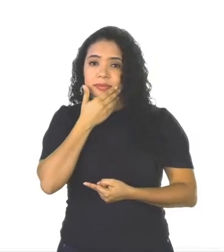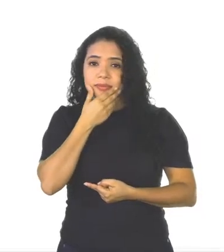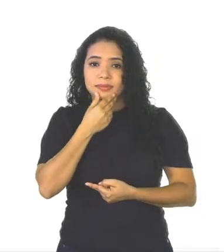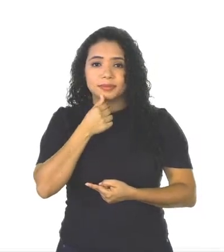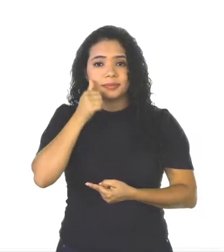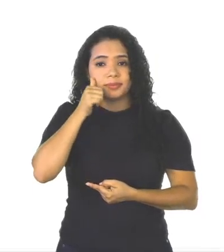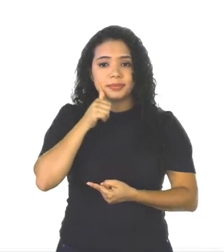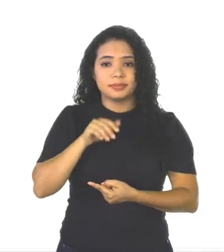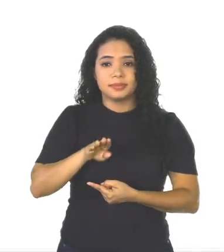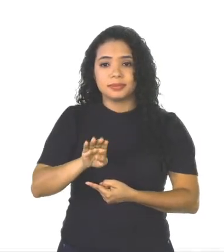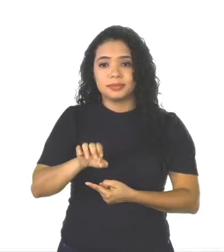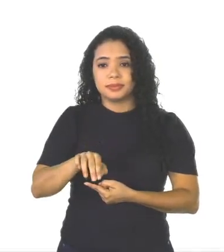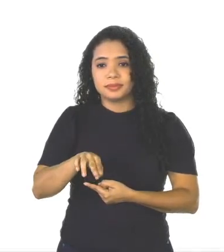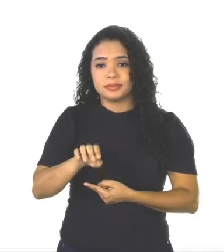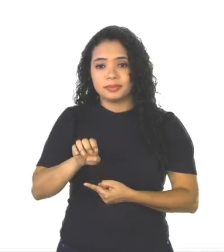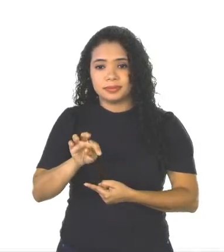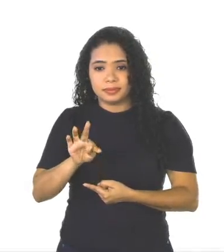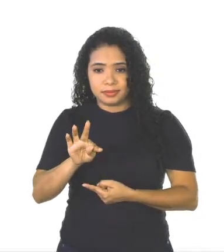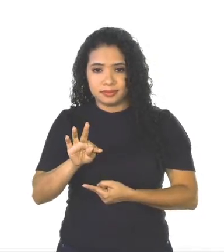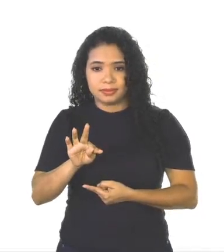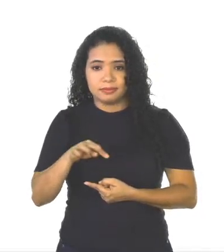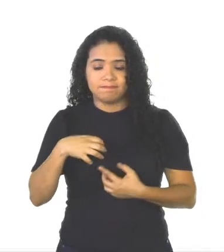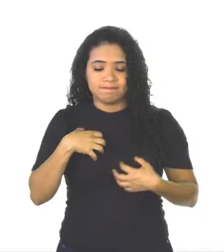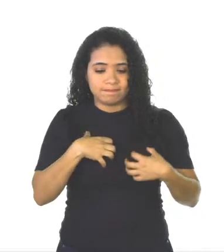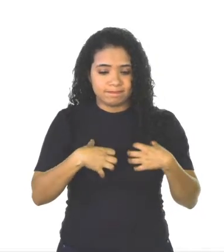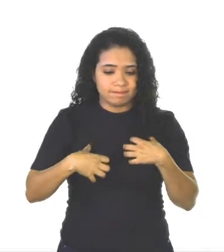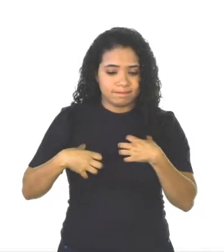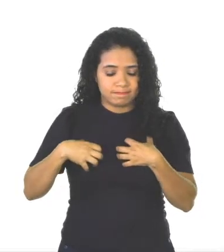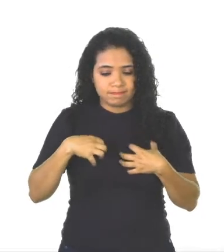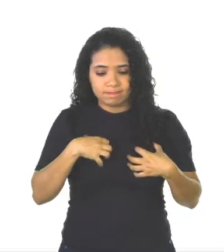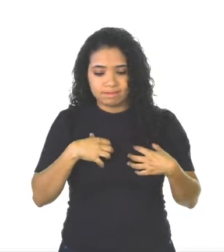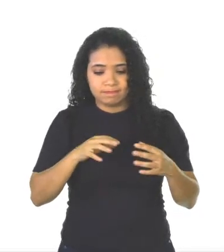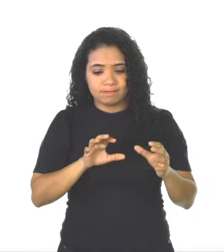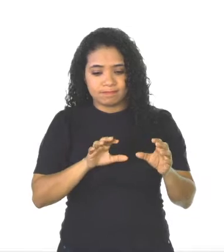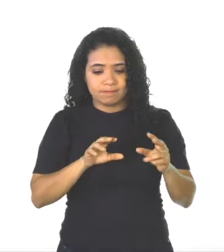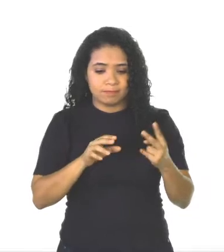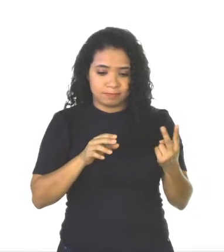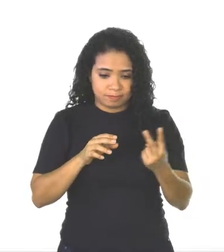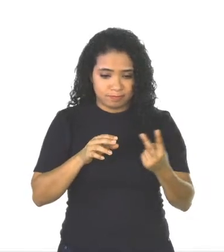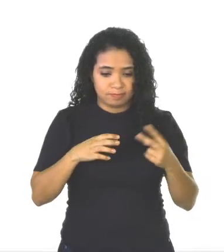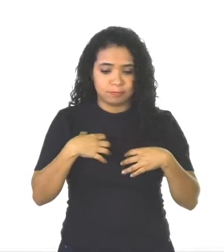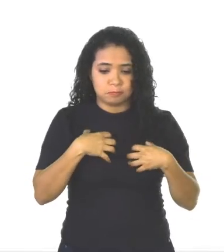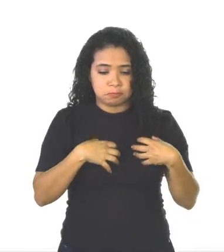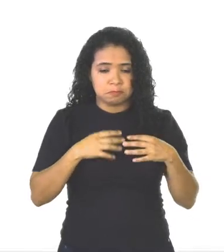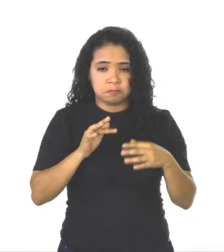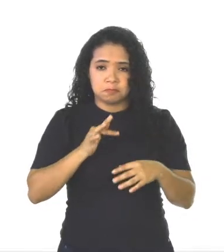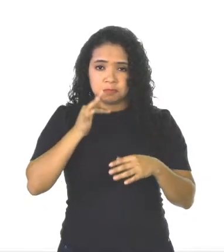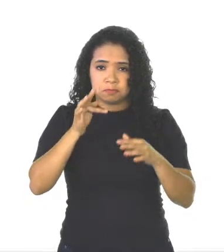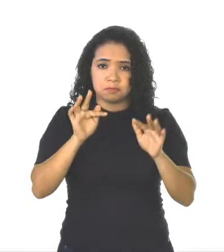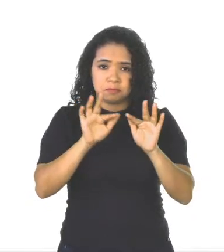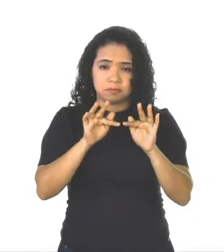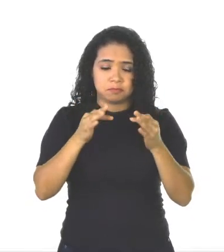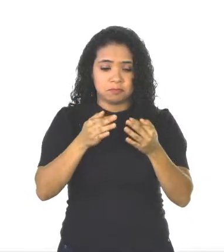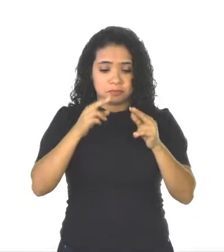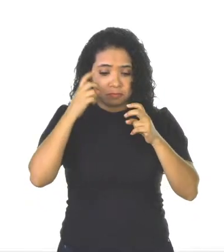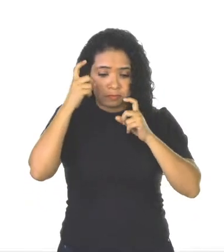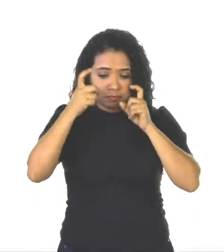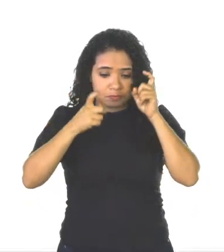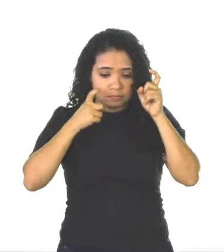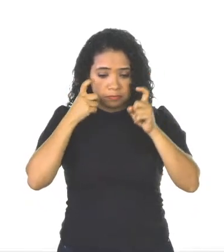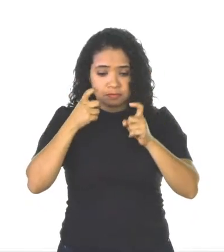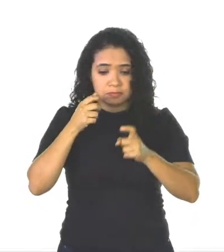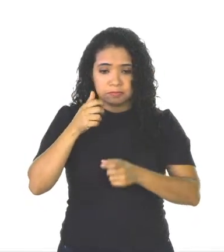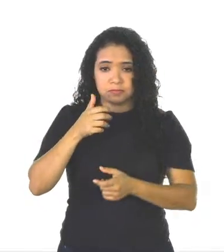né? Eles são inquietos com o futuro da família. O casal tem como preocupação central casar bem as